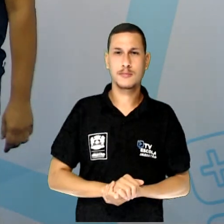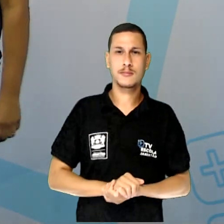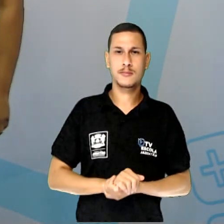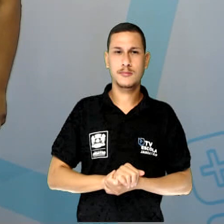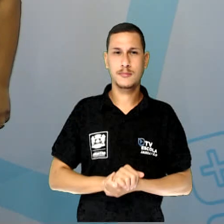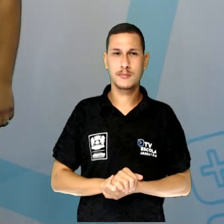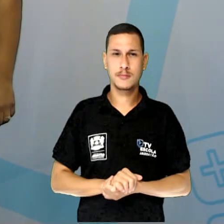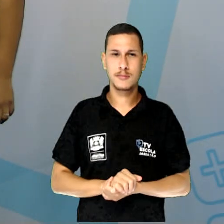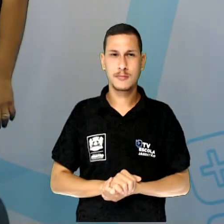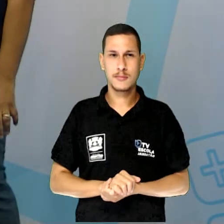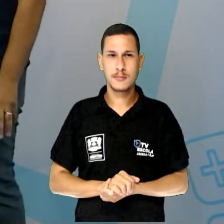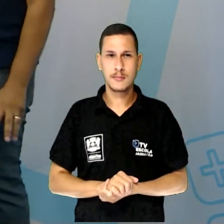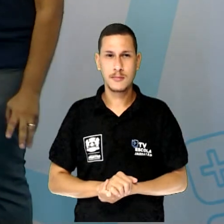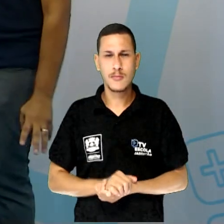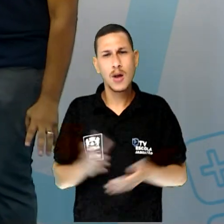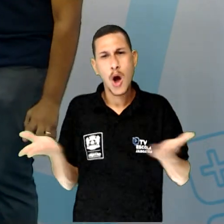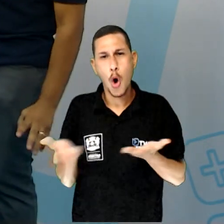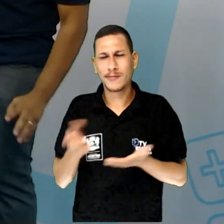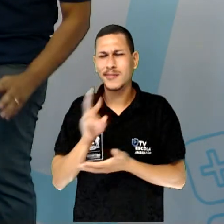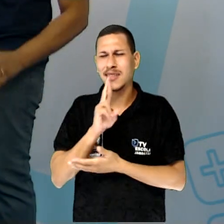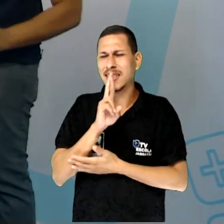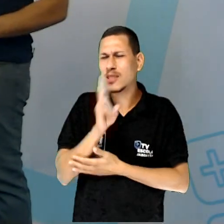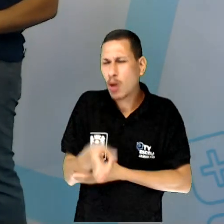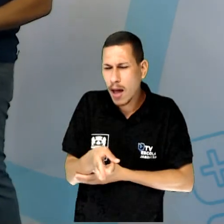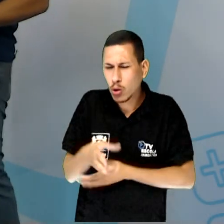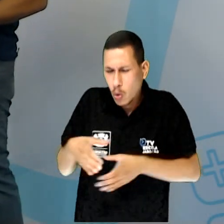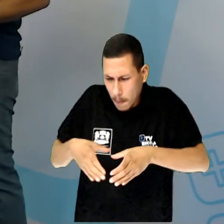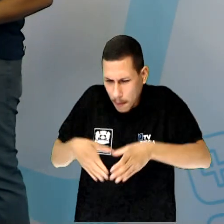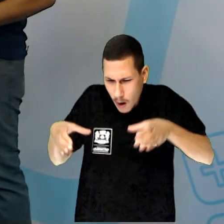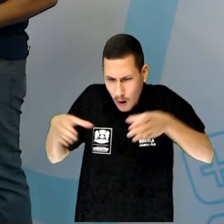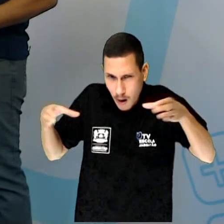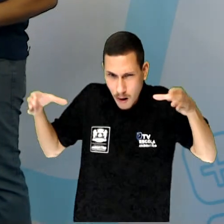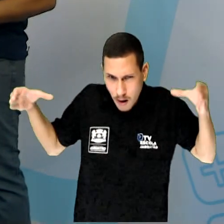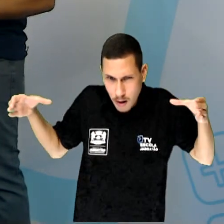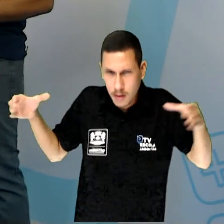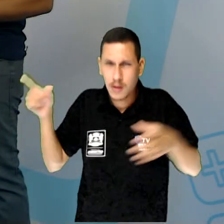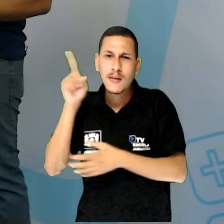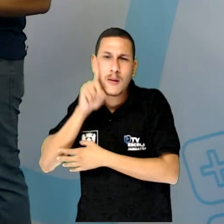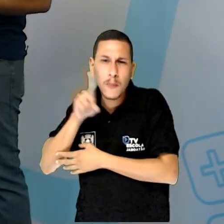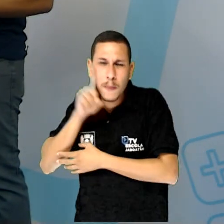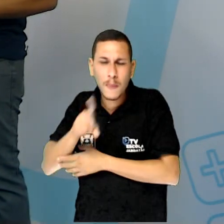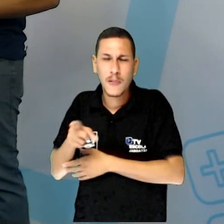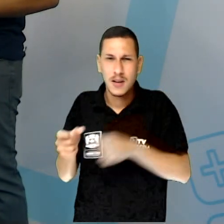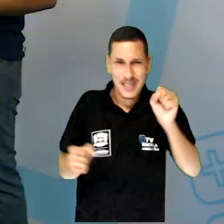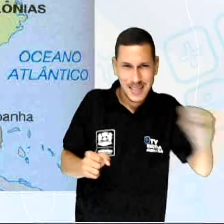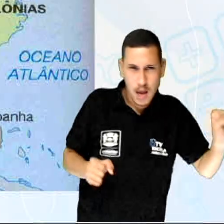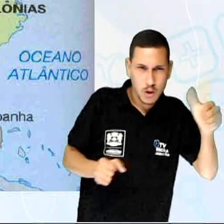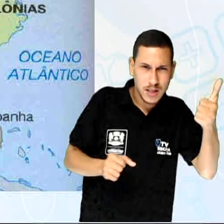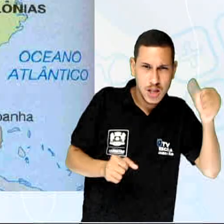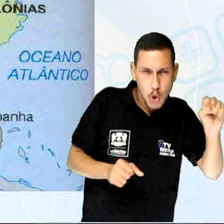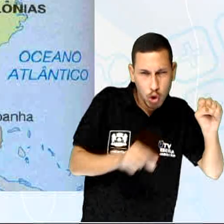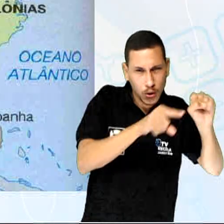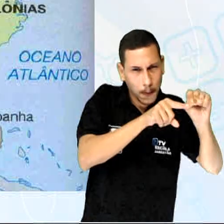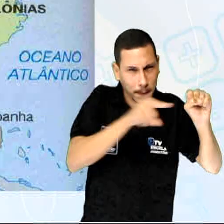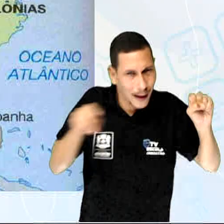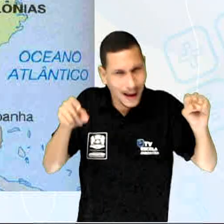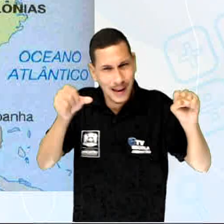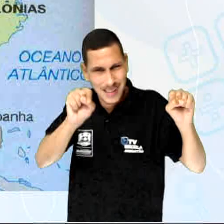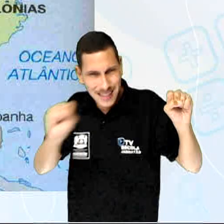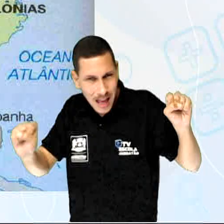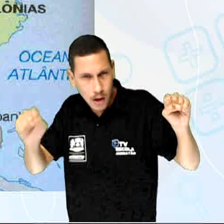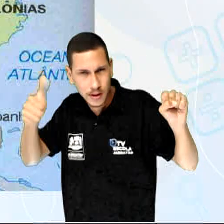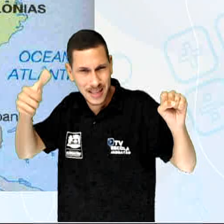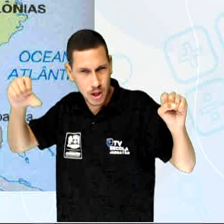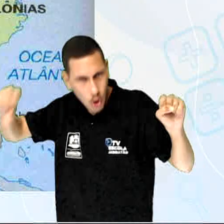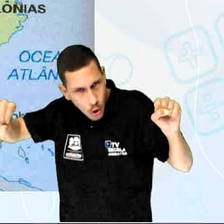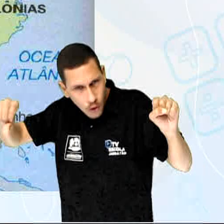Nesse próximo slide a gente vai ter o resultado do expansionismo do território norte-americano entre os séculos 18 e 19. Então,